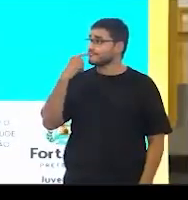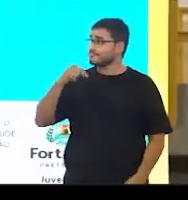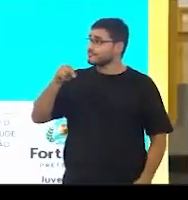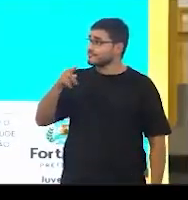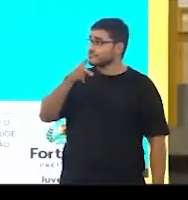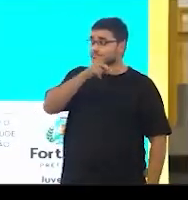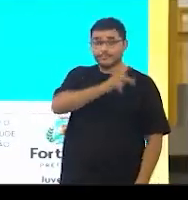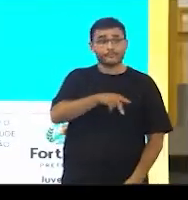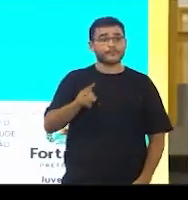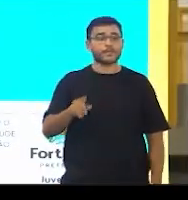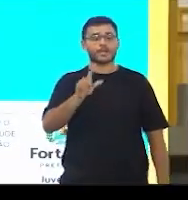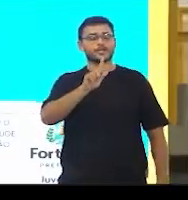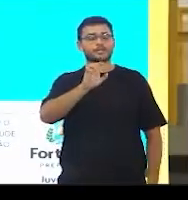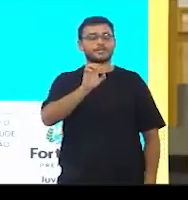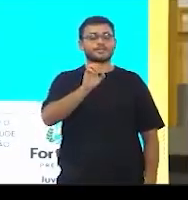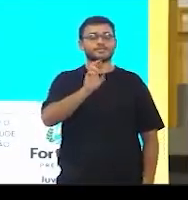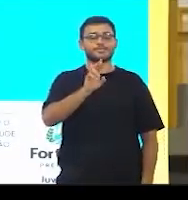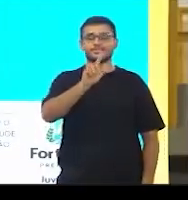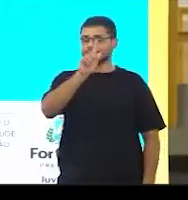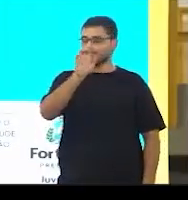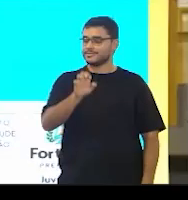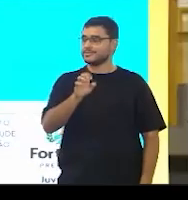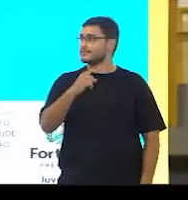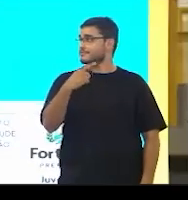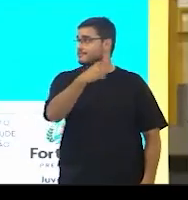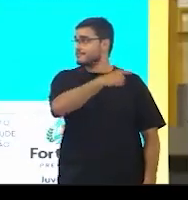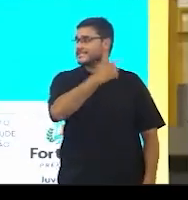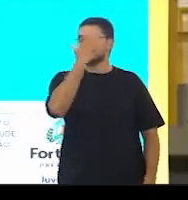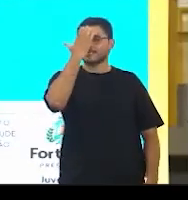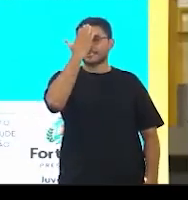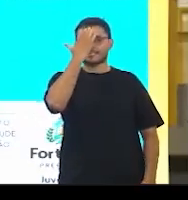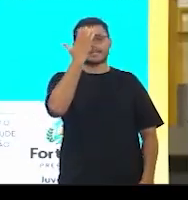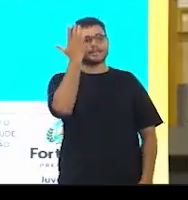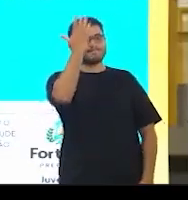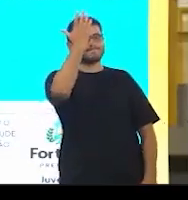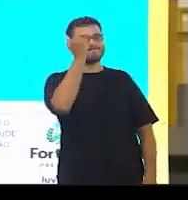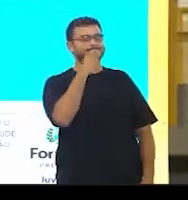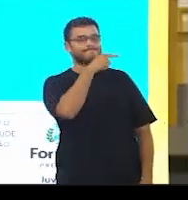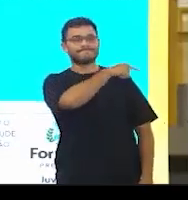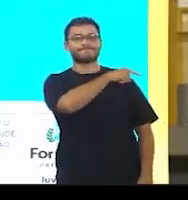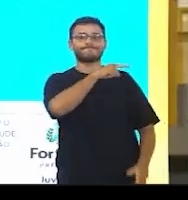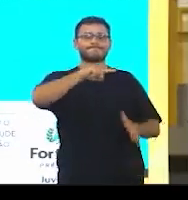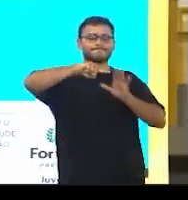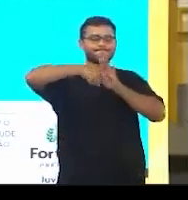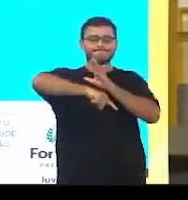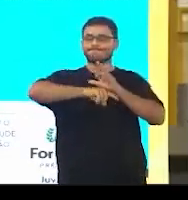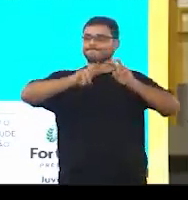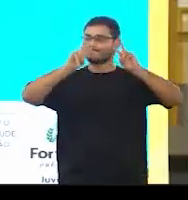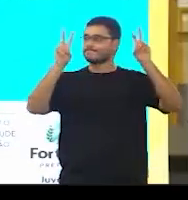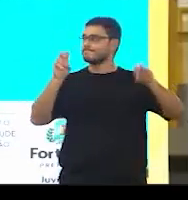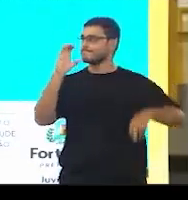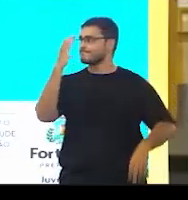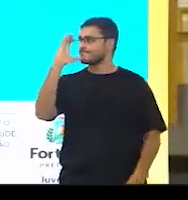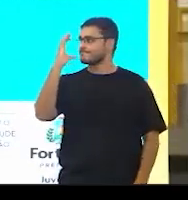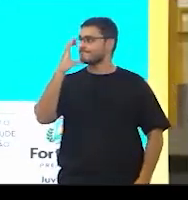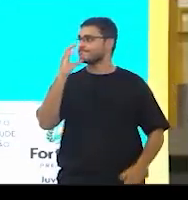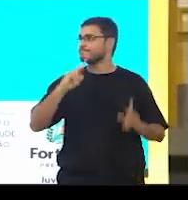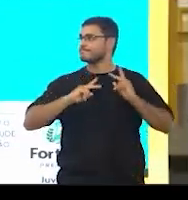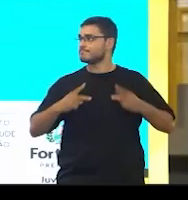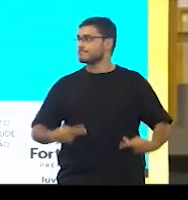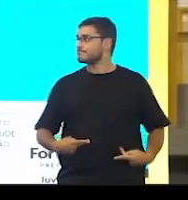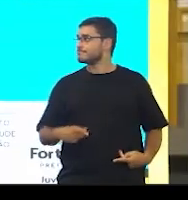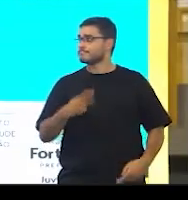um professor, George Wilton, que é o maior especialista em ciências humanas do estado do Ceará, no